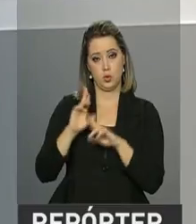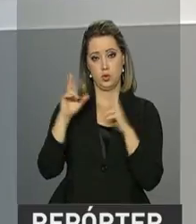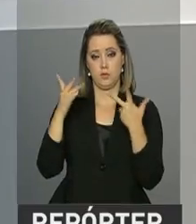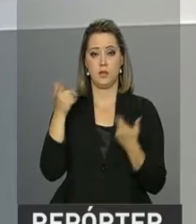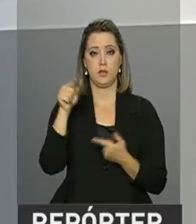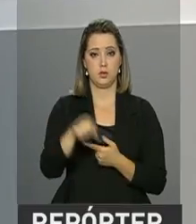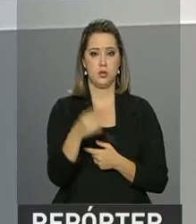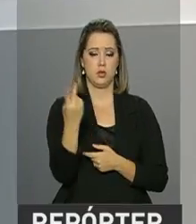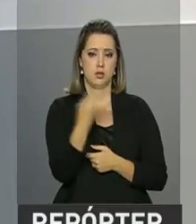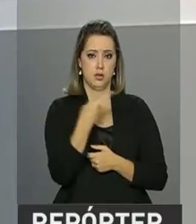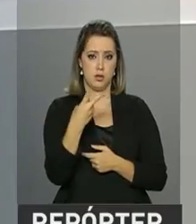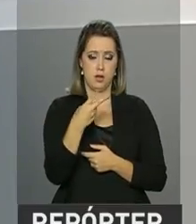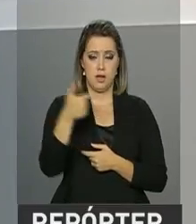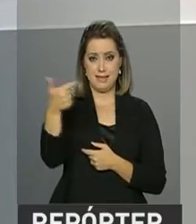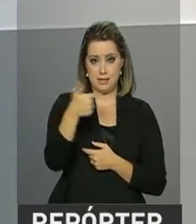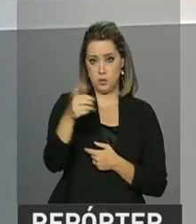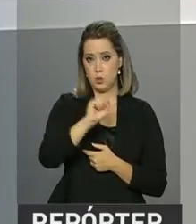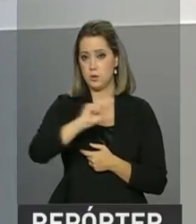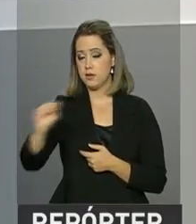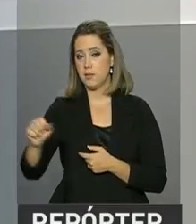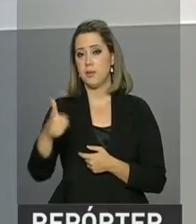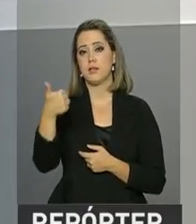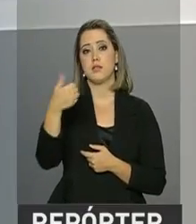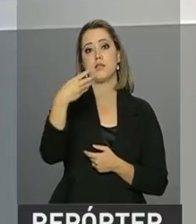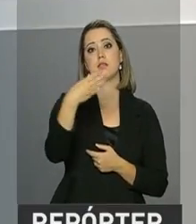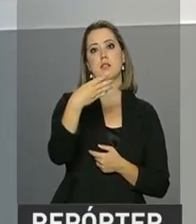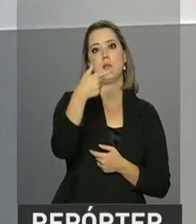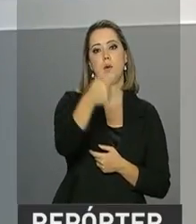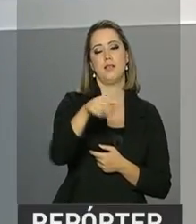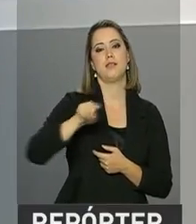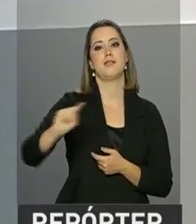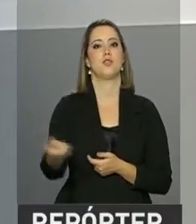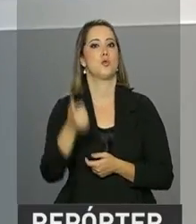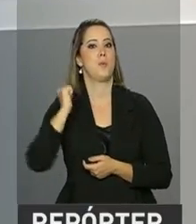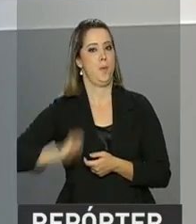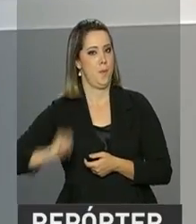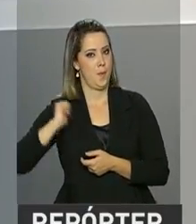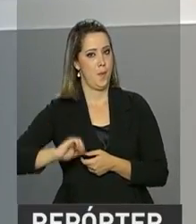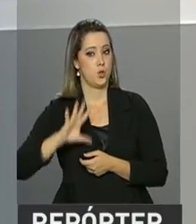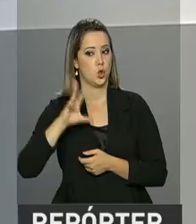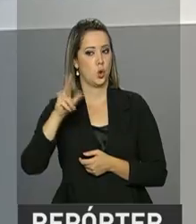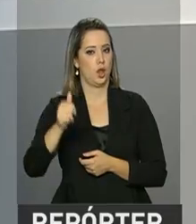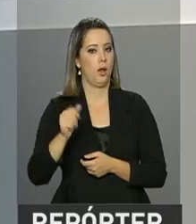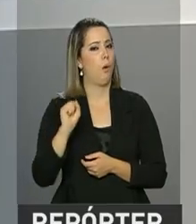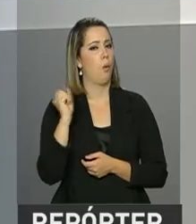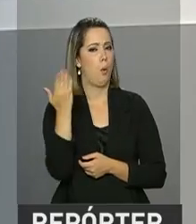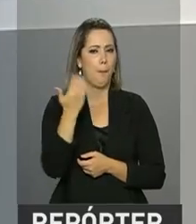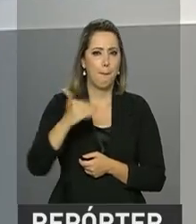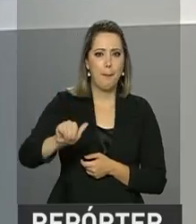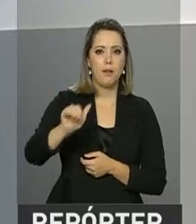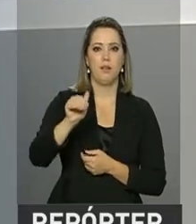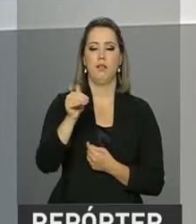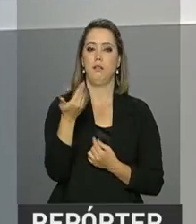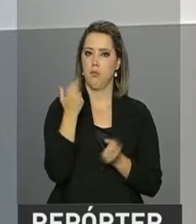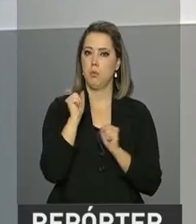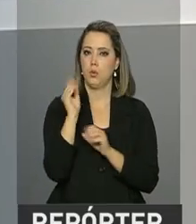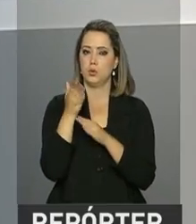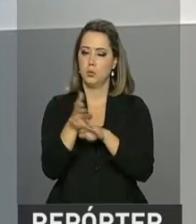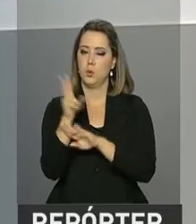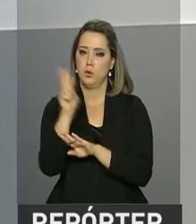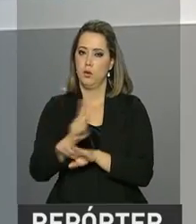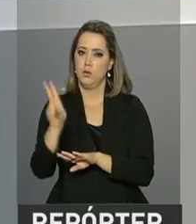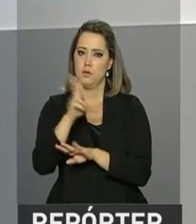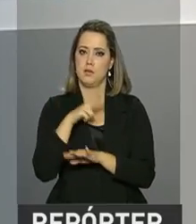este segundo semestre são mais de 147.000 bolsas integrais e parciais em univers cidades